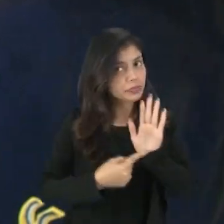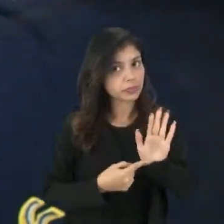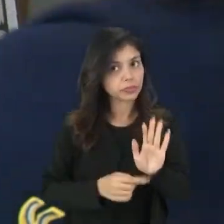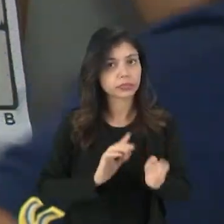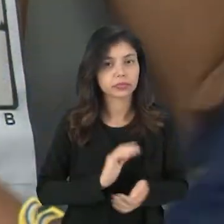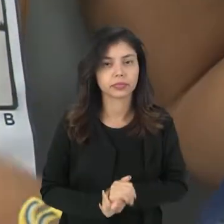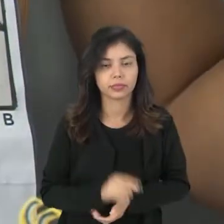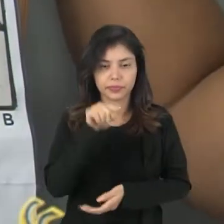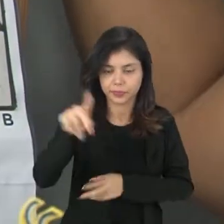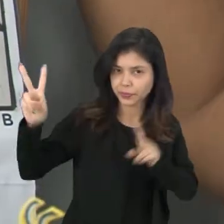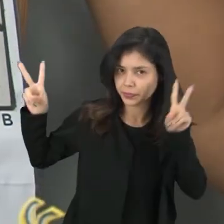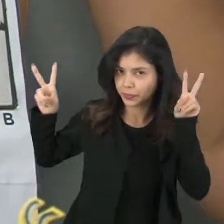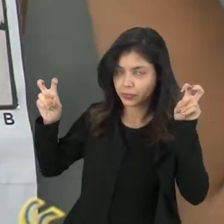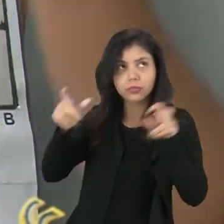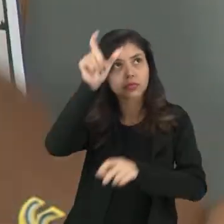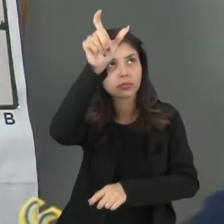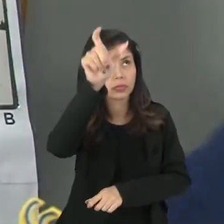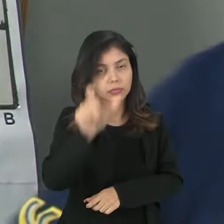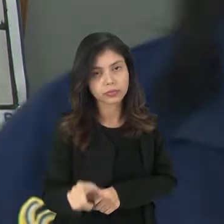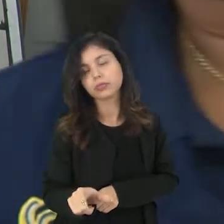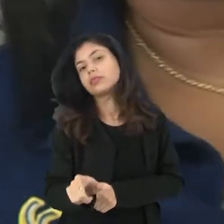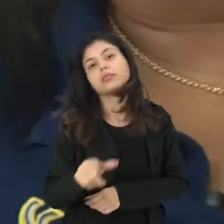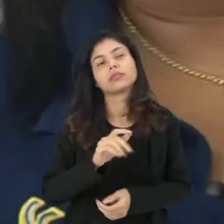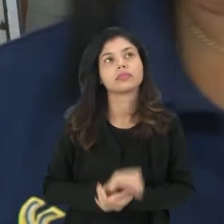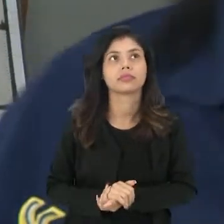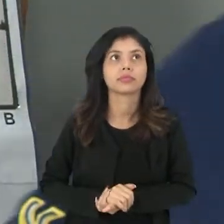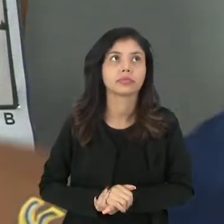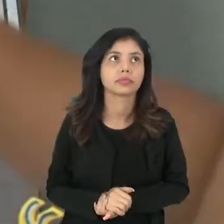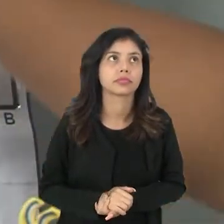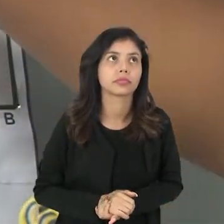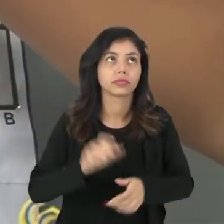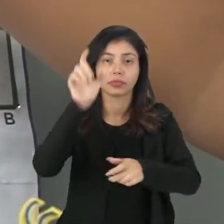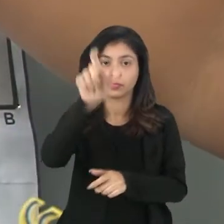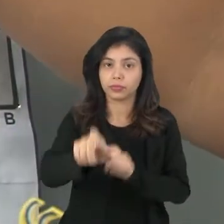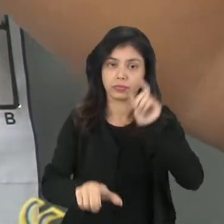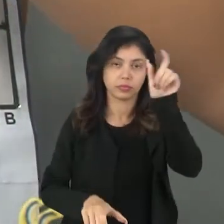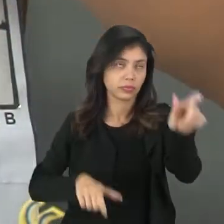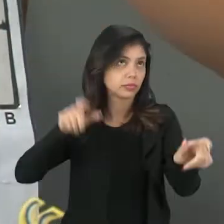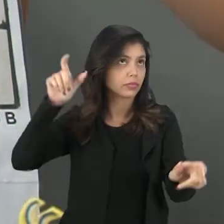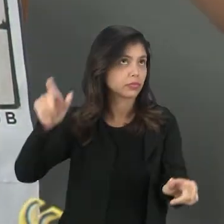a este assunto. Qual é o assunto? Vamos fazer a leitura.